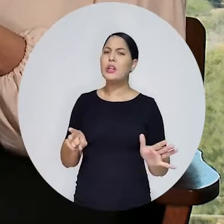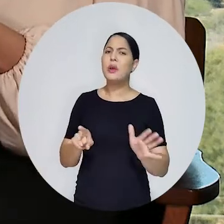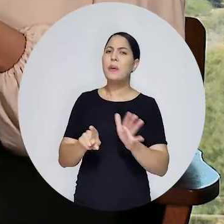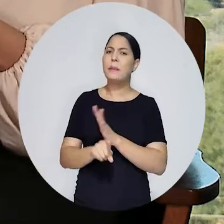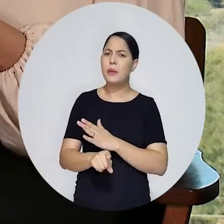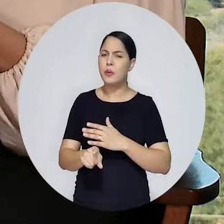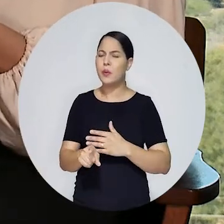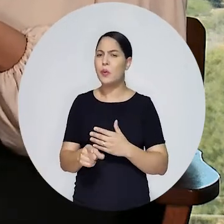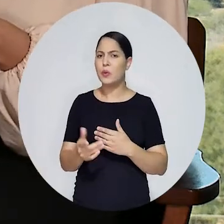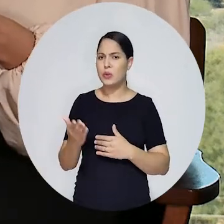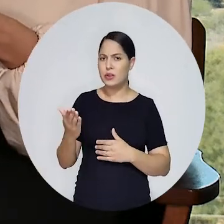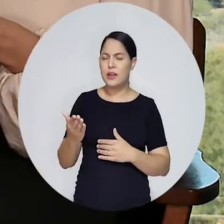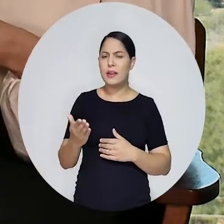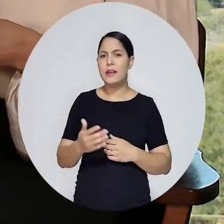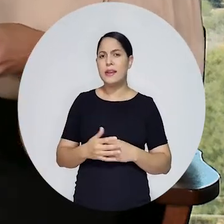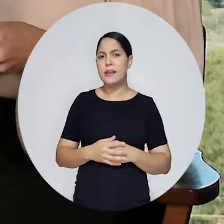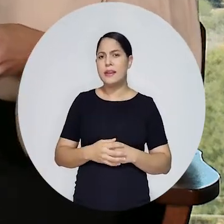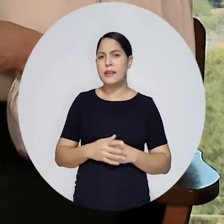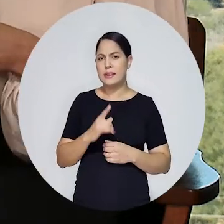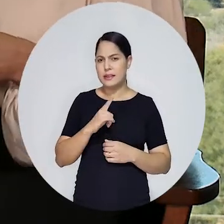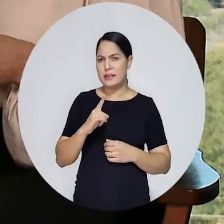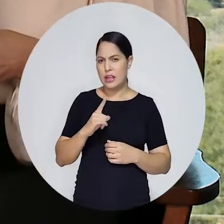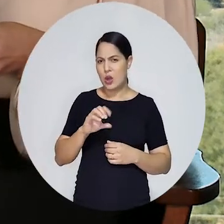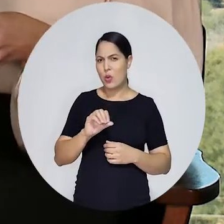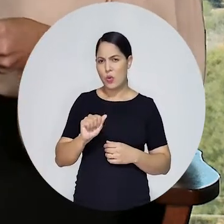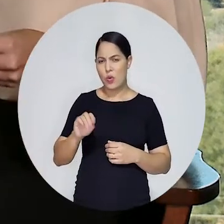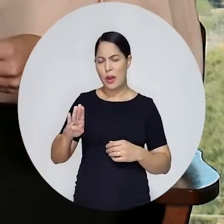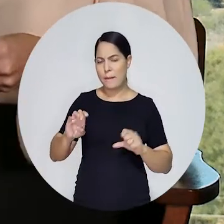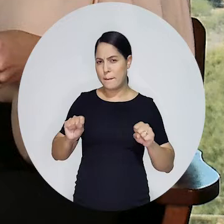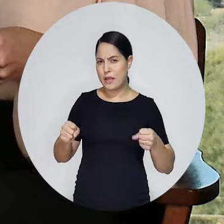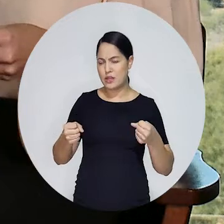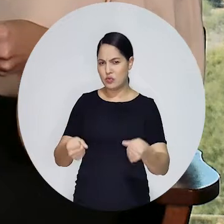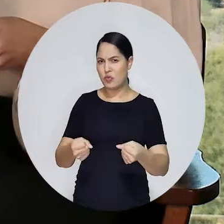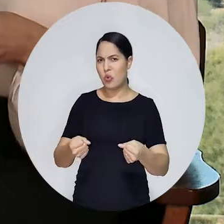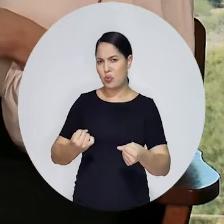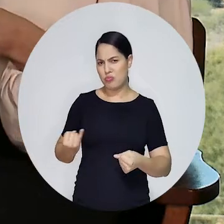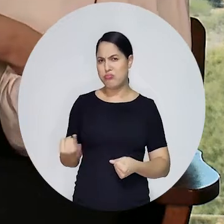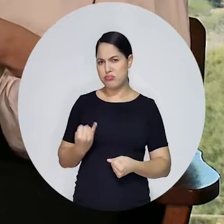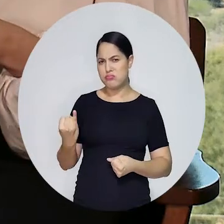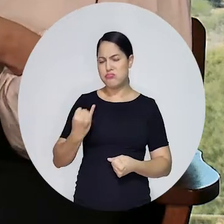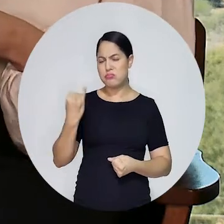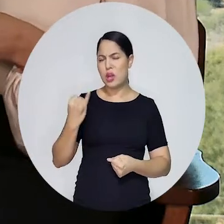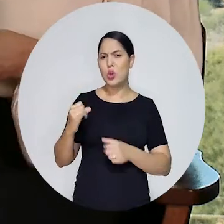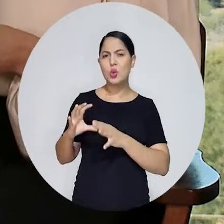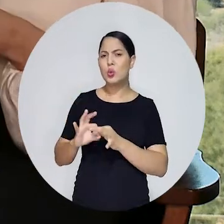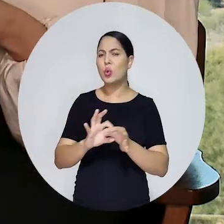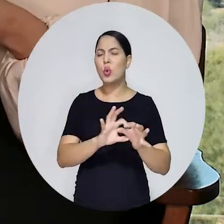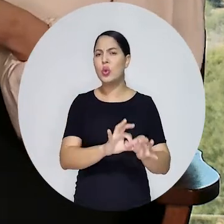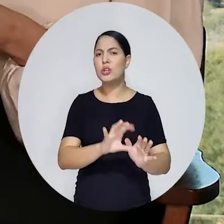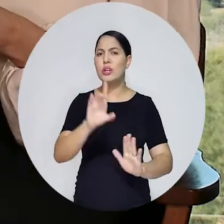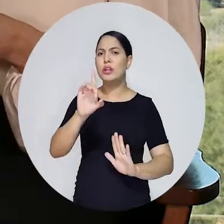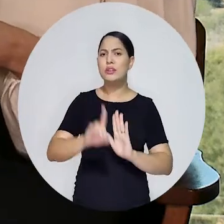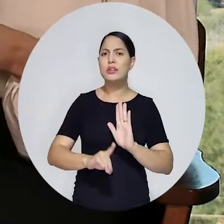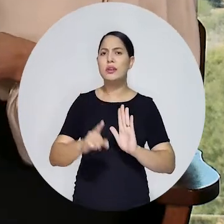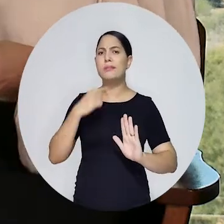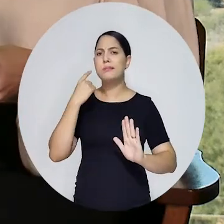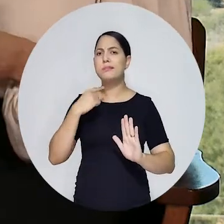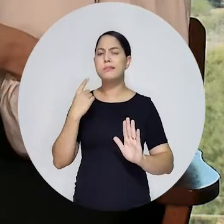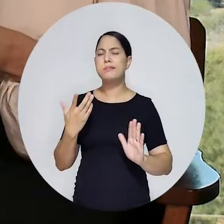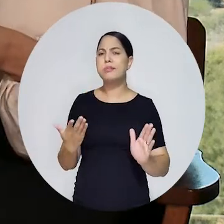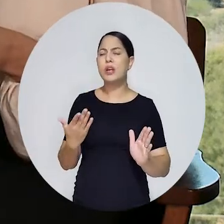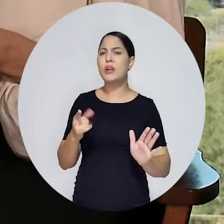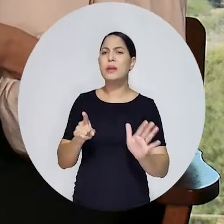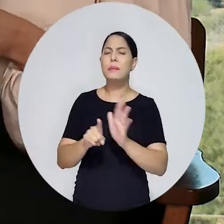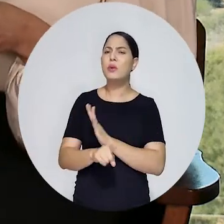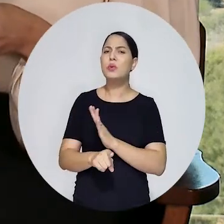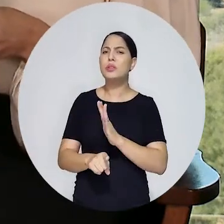brasileira. Bom, desde o primeiro momento, o esforço da OAB para que tudo isso fosse feito, né, da melhor forma é visível. E no que diz respeito às